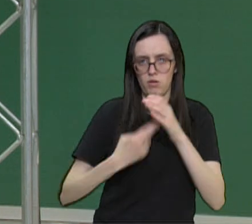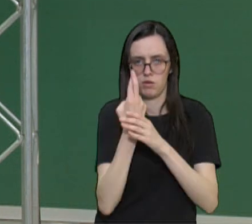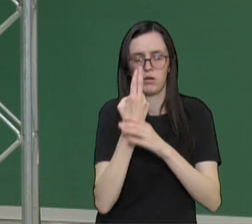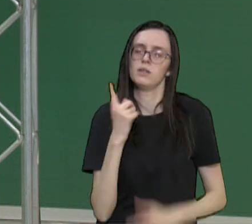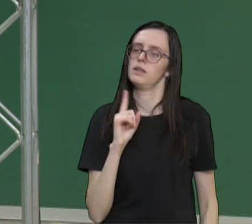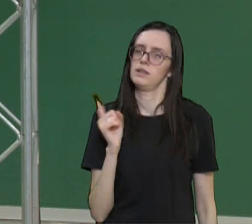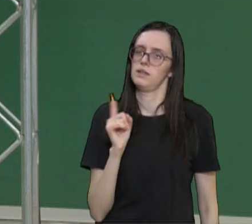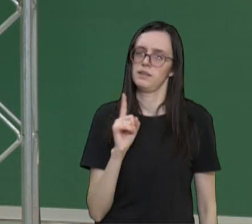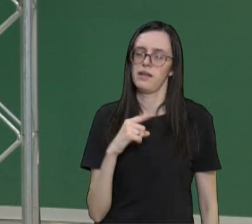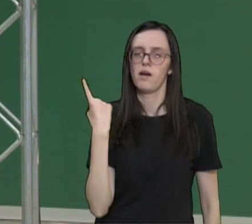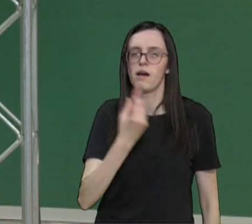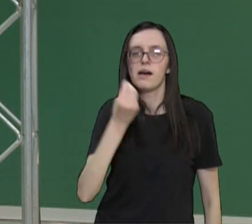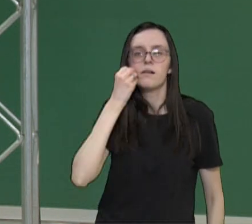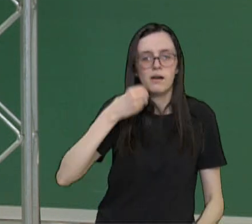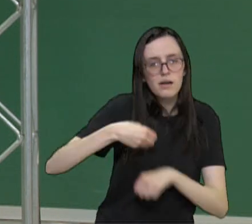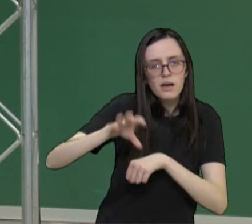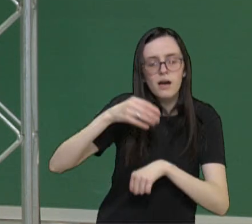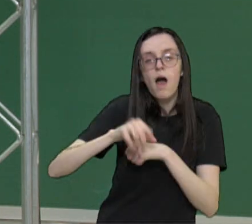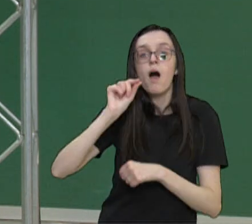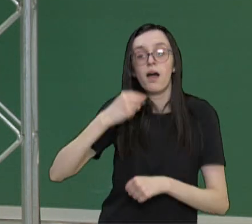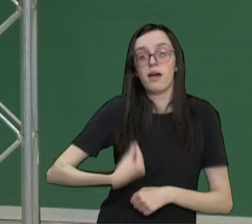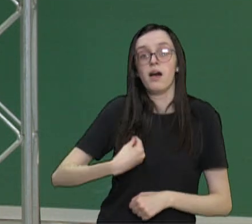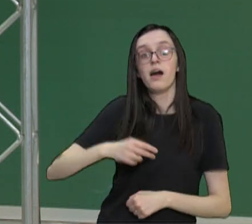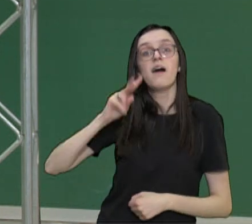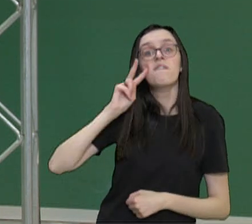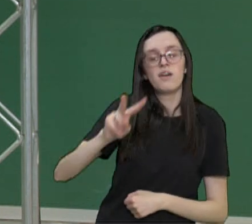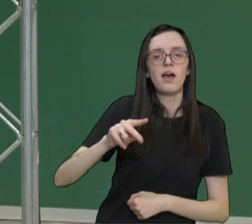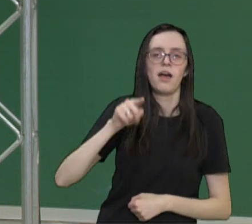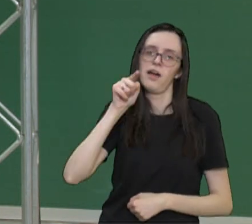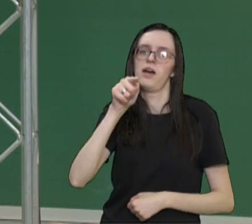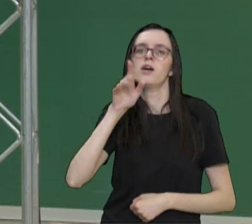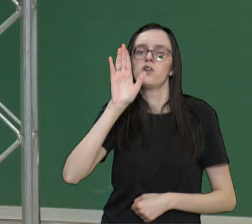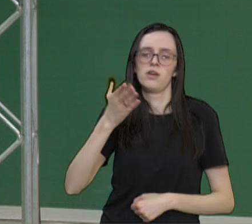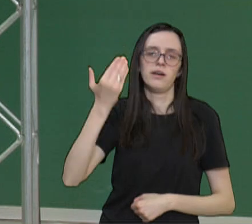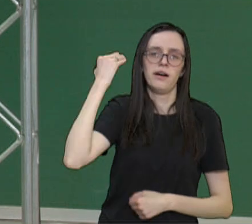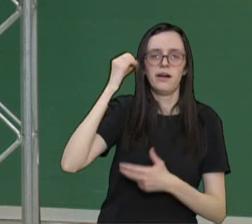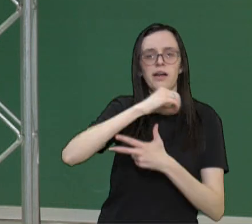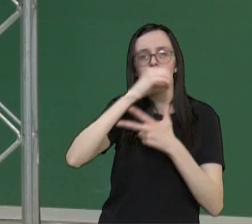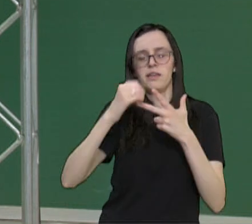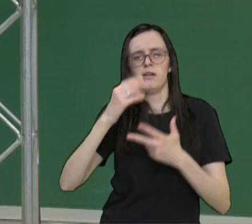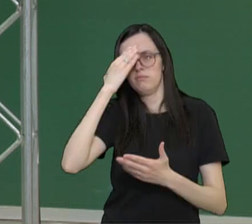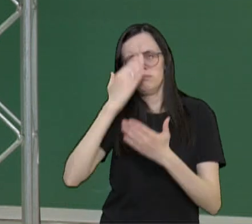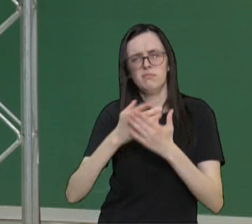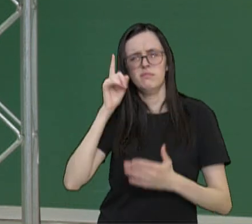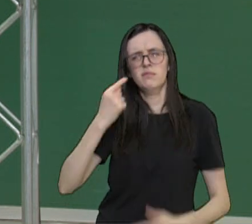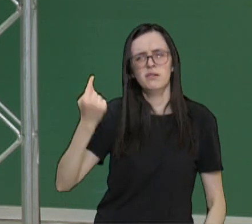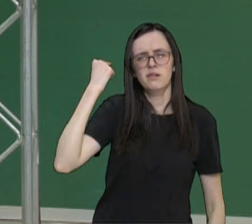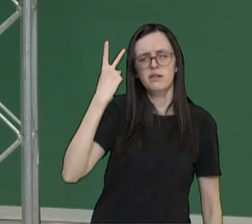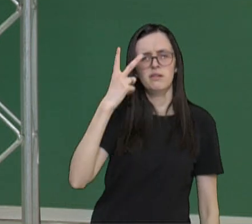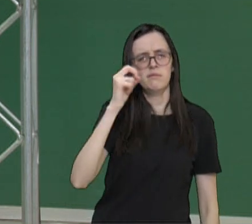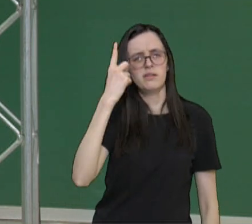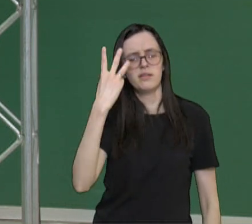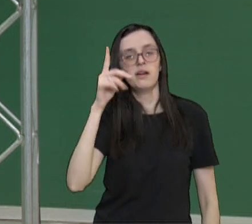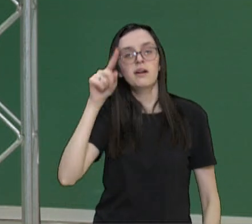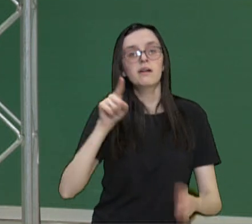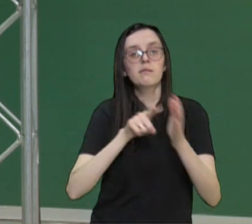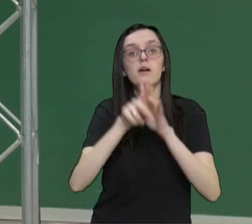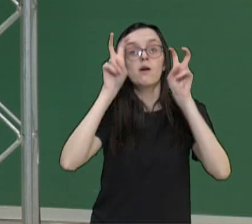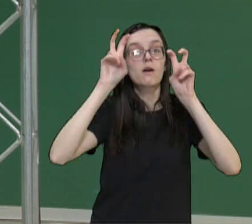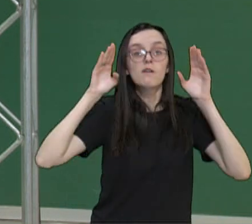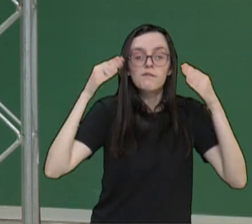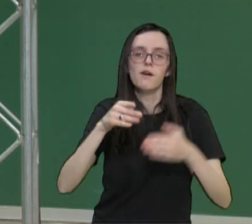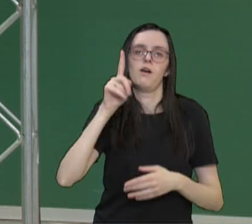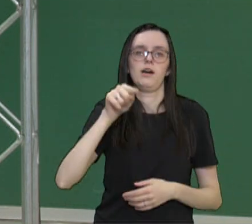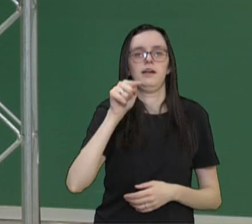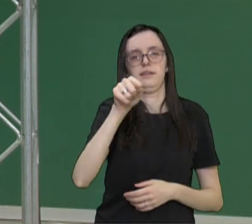Eles reproduziam o que eles viam. Isso já caiu no Enem, se não me engano, de 2013, uma questão só sobre isso